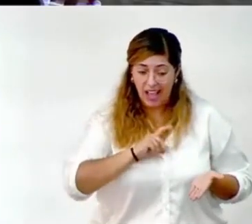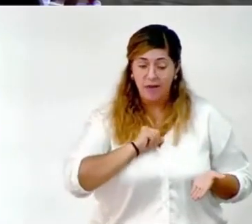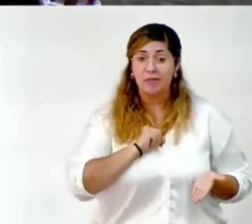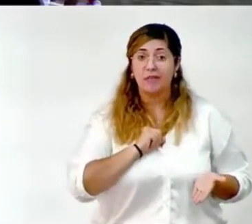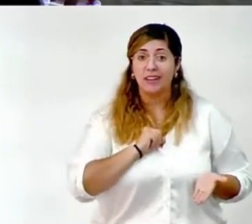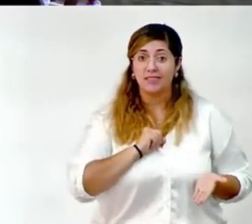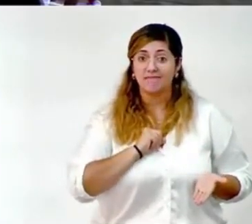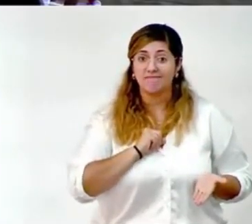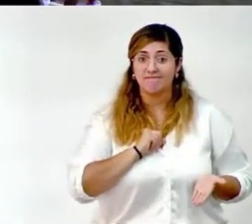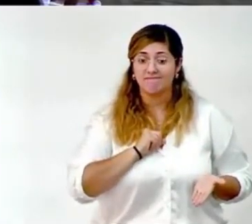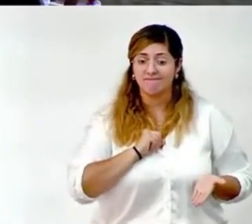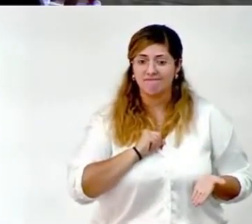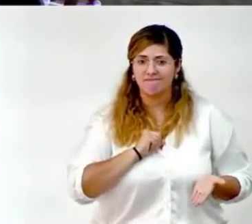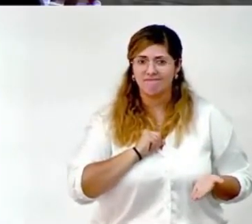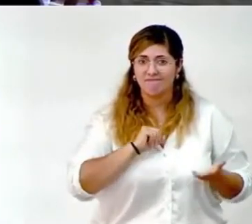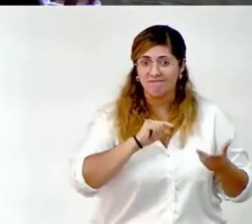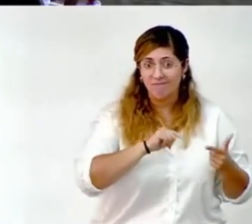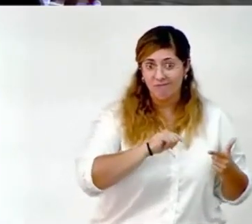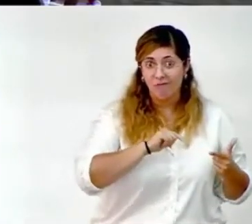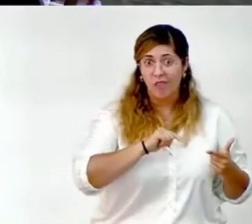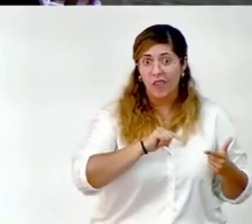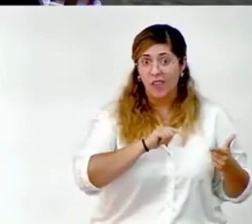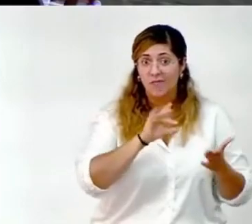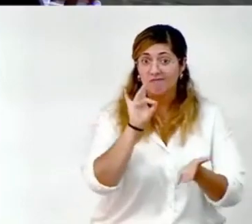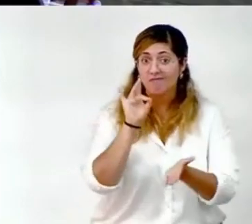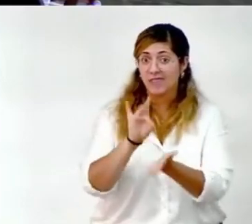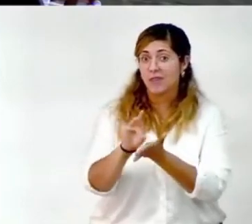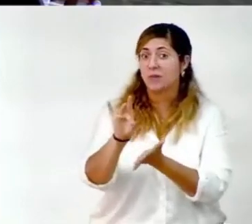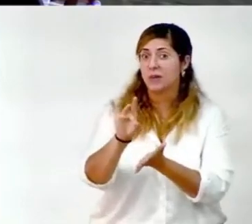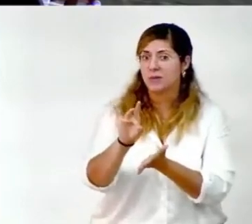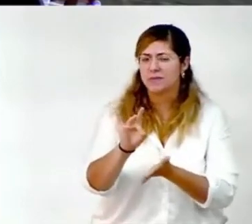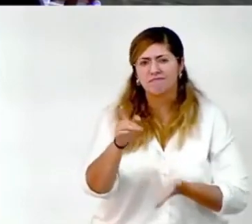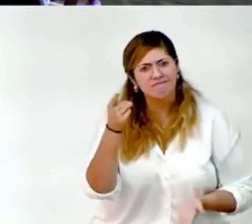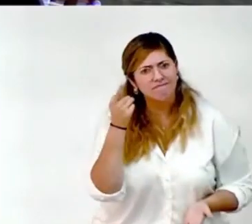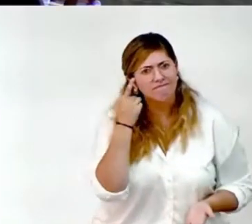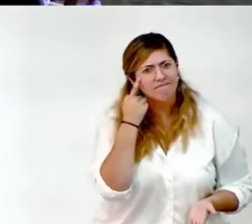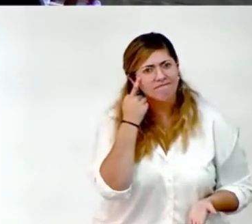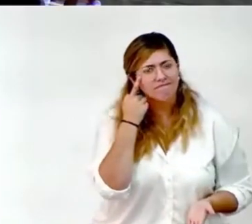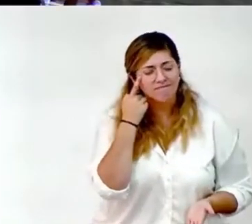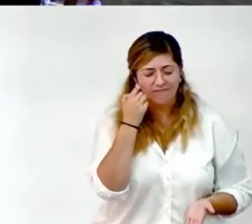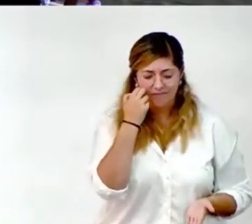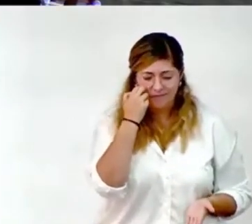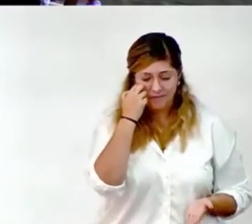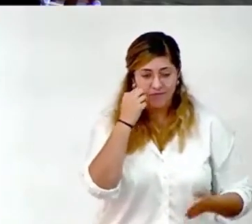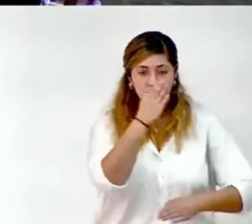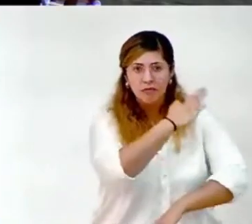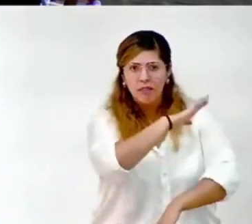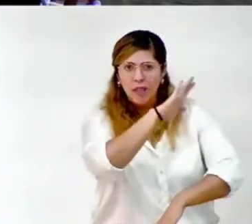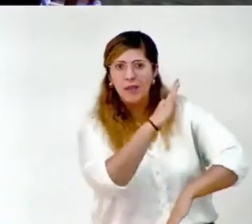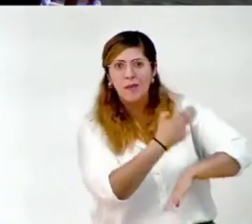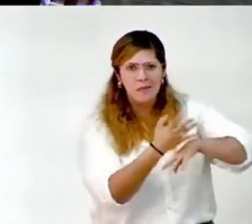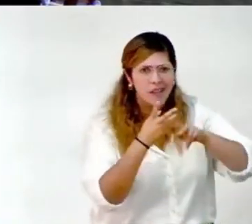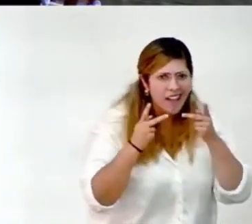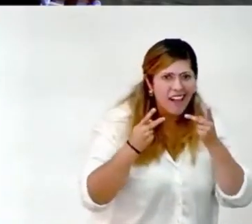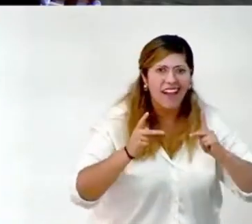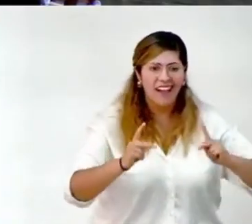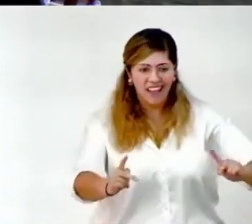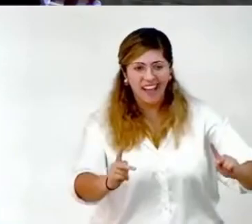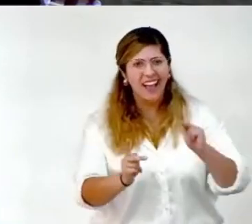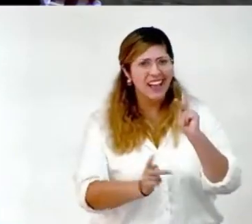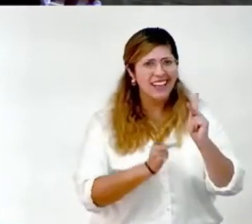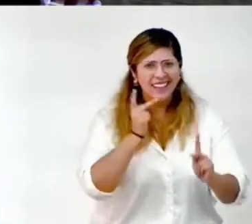seus inimigos. Amar os seus inimigos. E este é o Sermão do Monte. O Sermão do Monte nos fala